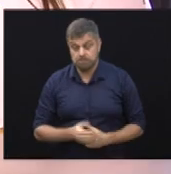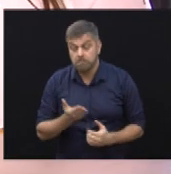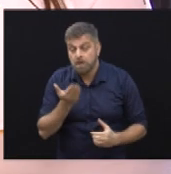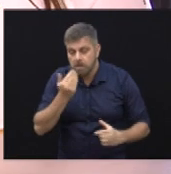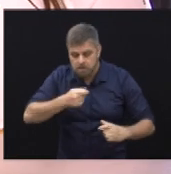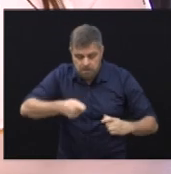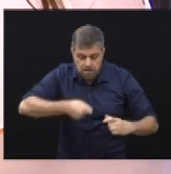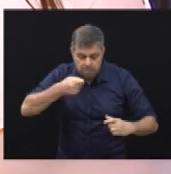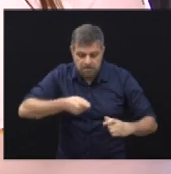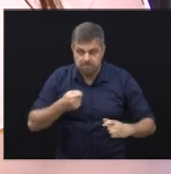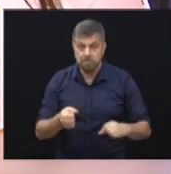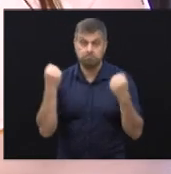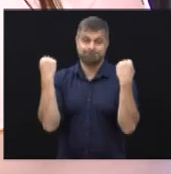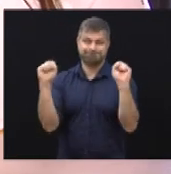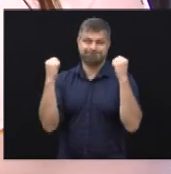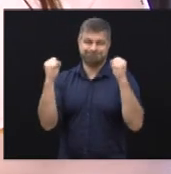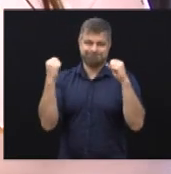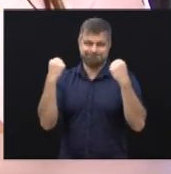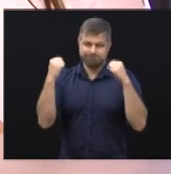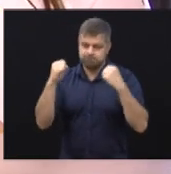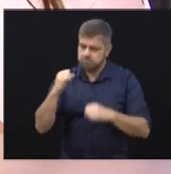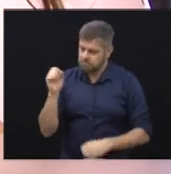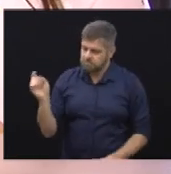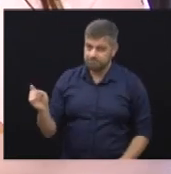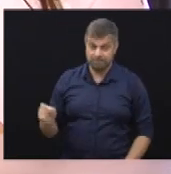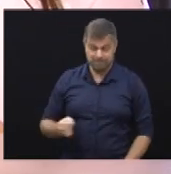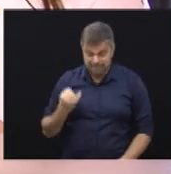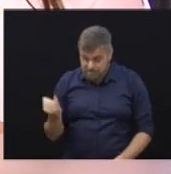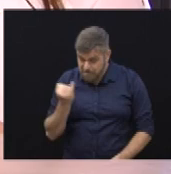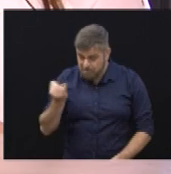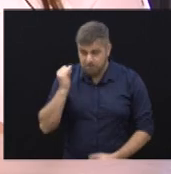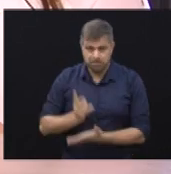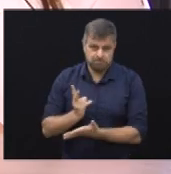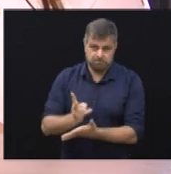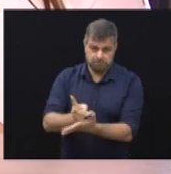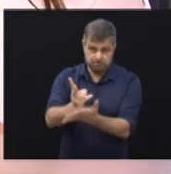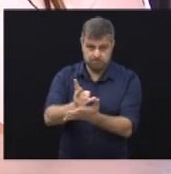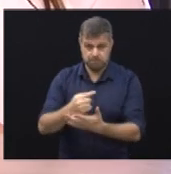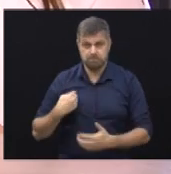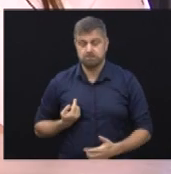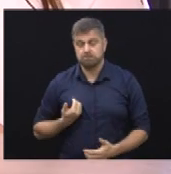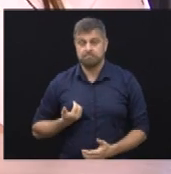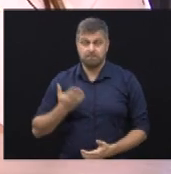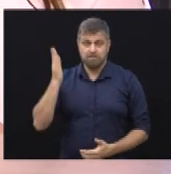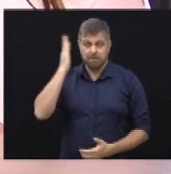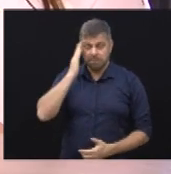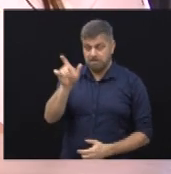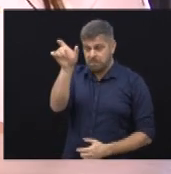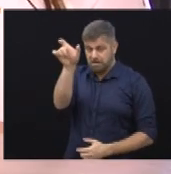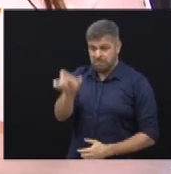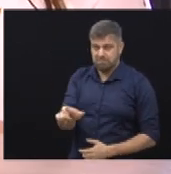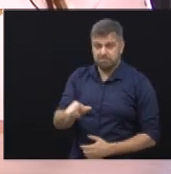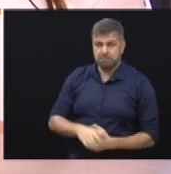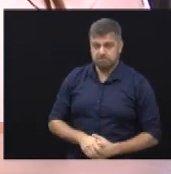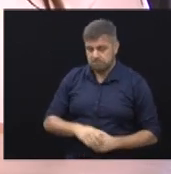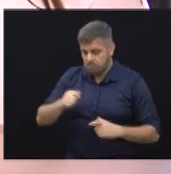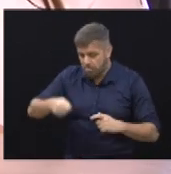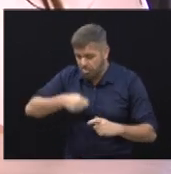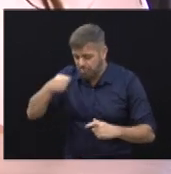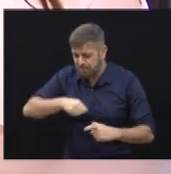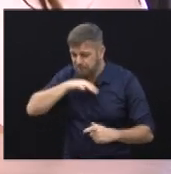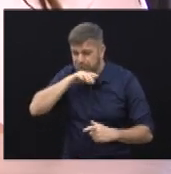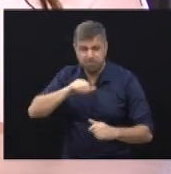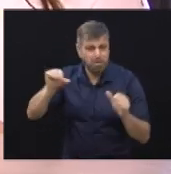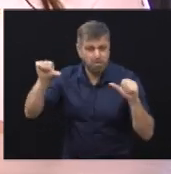A alimentação e a prática de exercício físico é muito importante, sempre, né? A gente sabe que tem pessoas que não têm uma